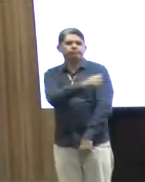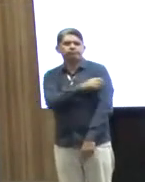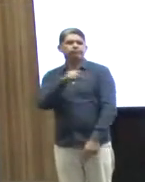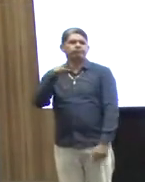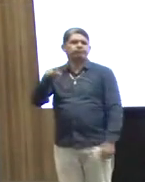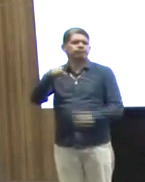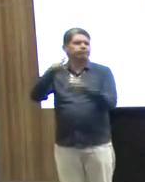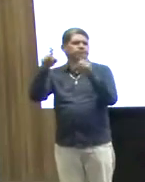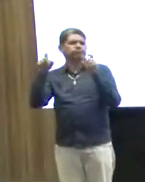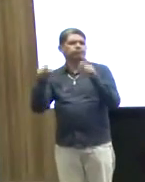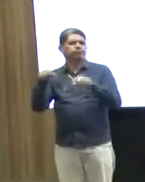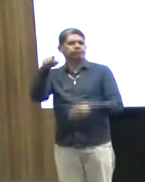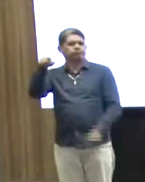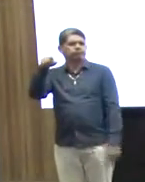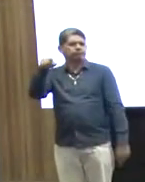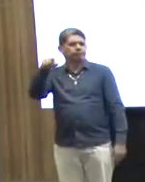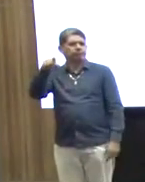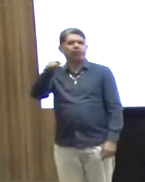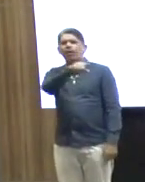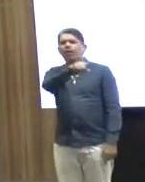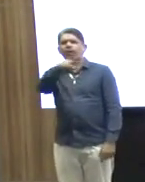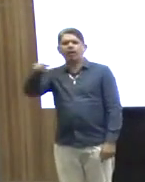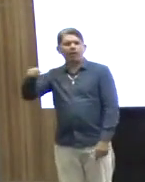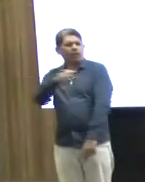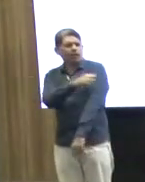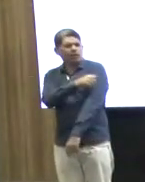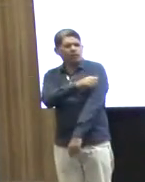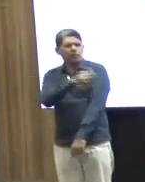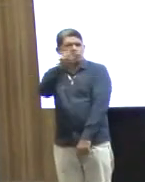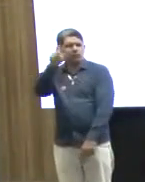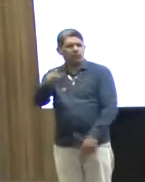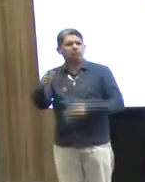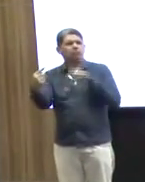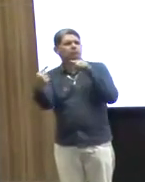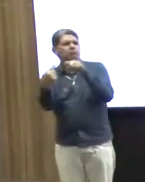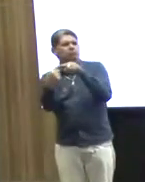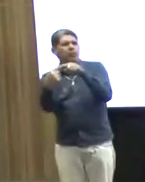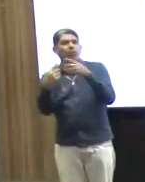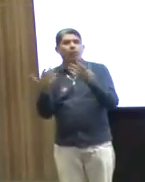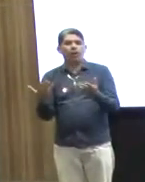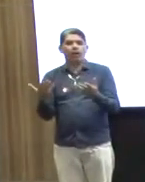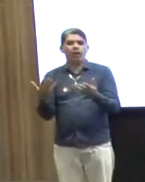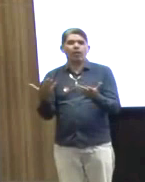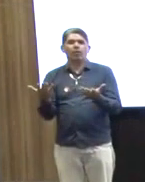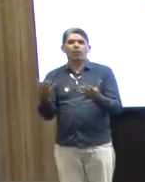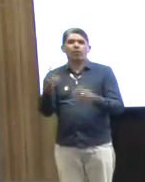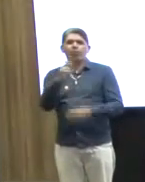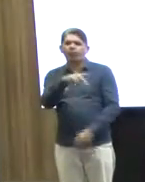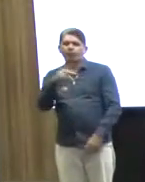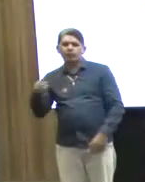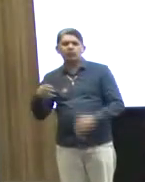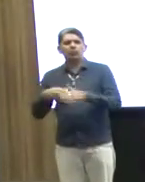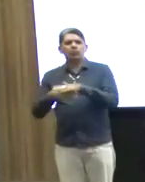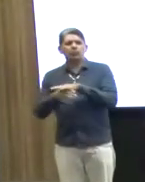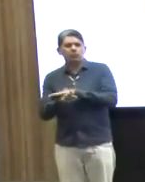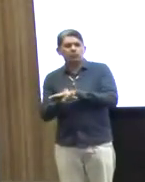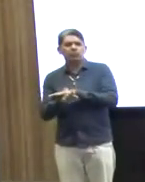não, né? Quem são os estudantes e as estudantes que nós temos? Professor tem essa mania, né? Possessivo. Quem